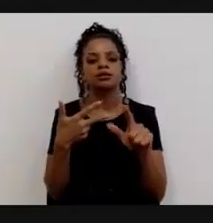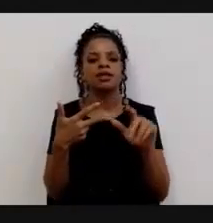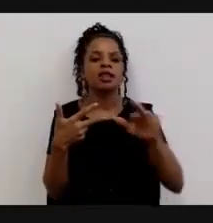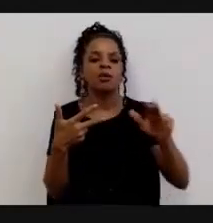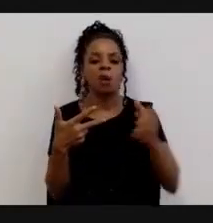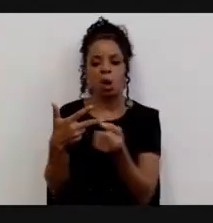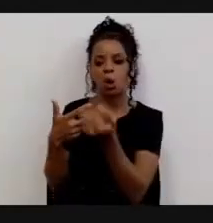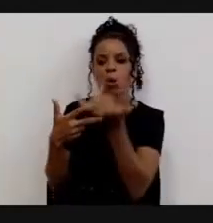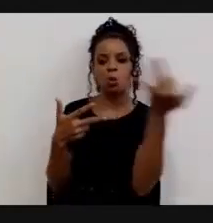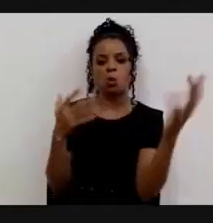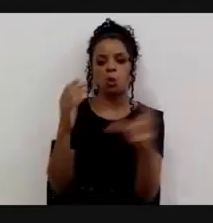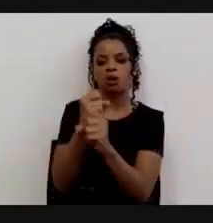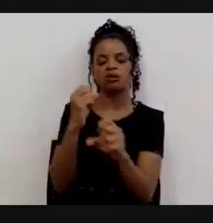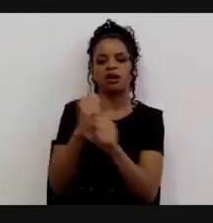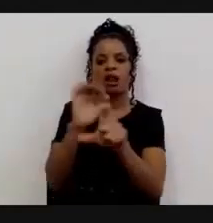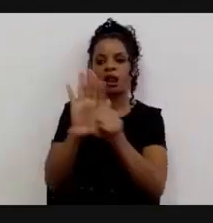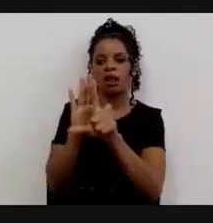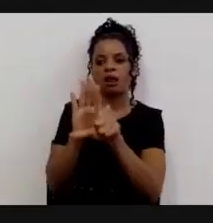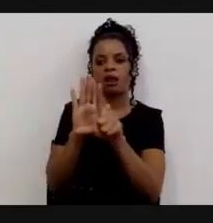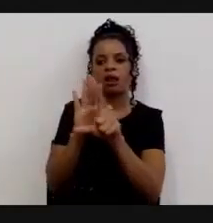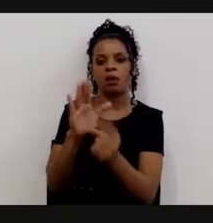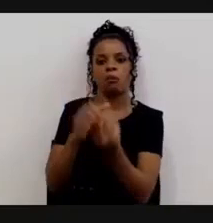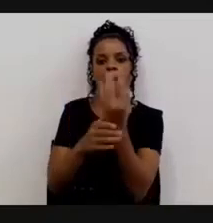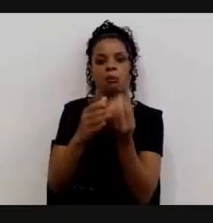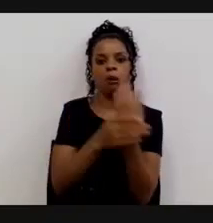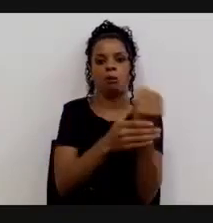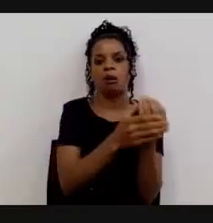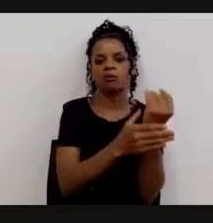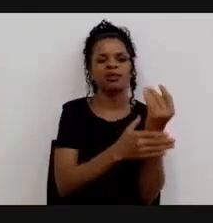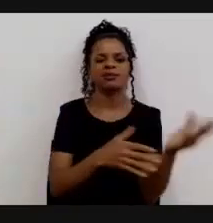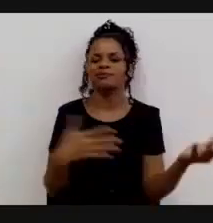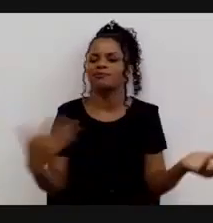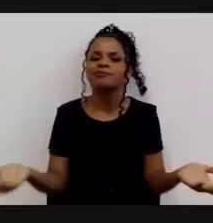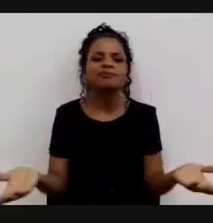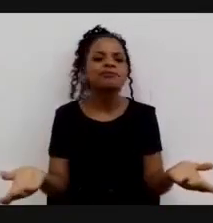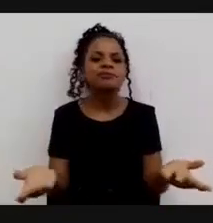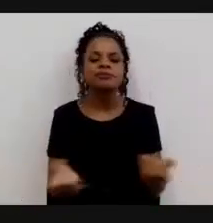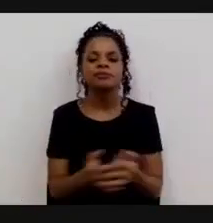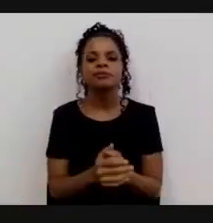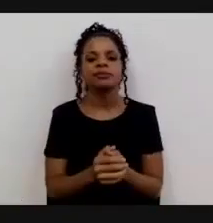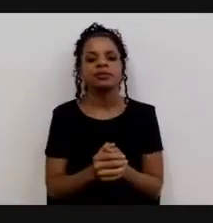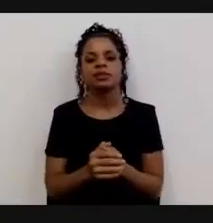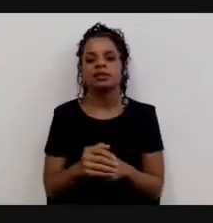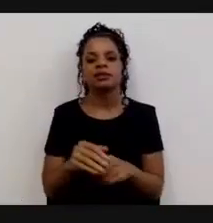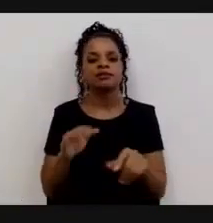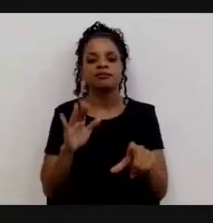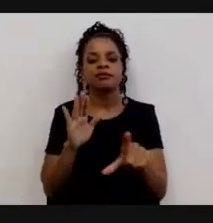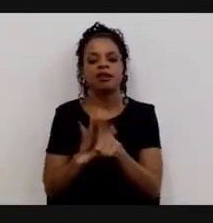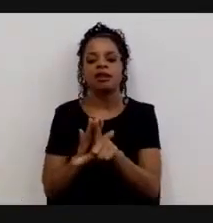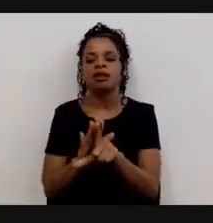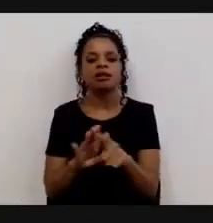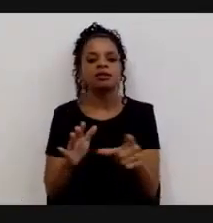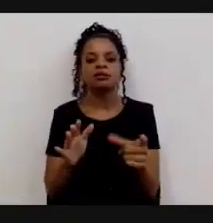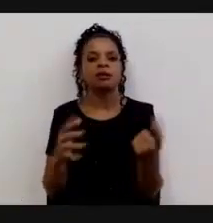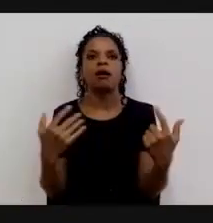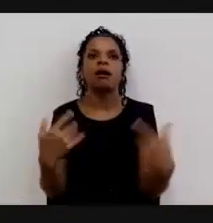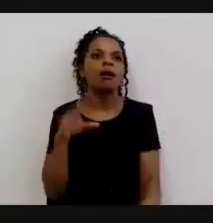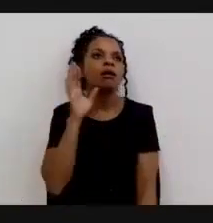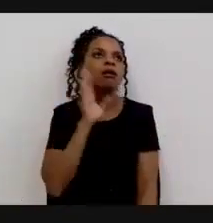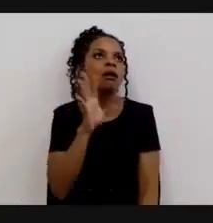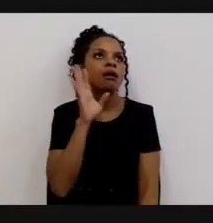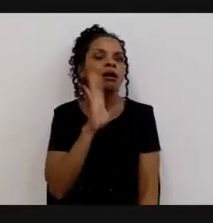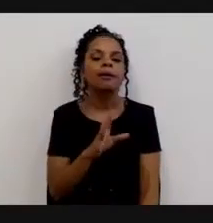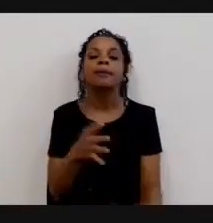gente. Fazer lei é a coisa mais fácil do mundo. Você vai lá, escreve o nome de rua lá, pronto, virou lei. Então, você vai fazer 50 leis? Pô, que legal. E